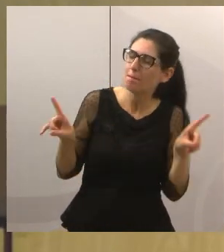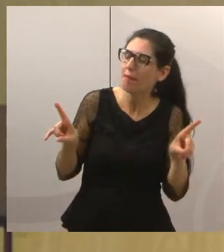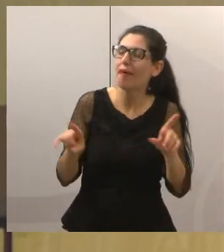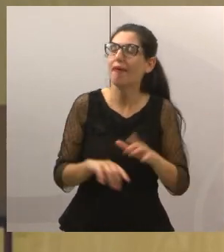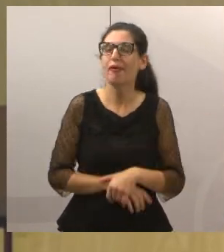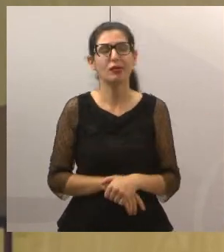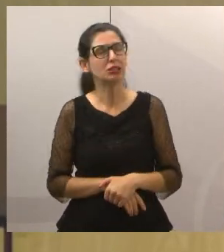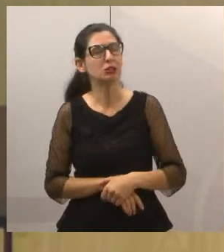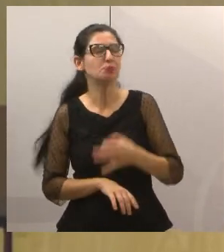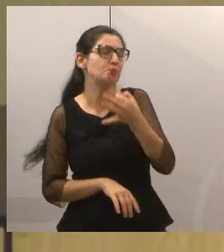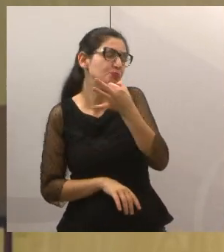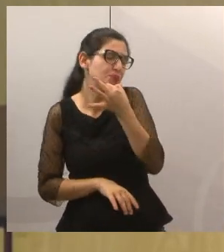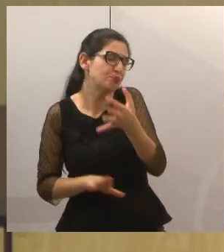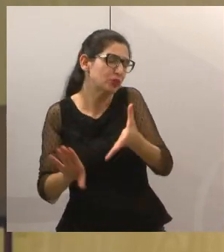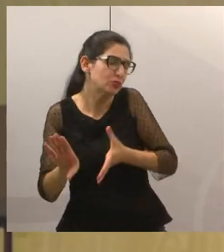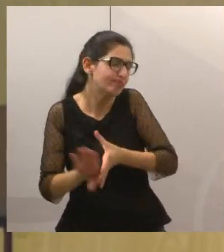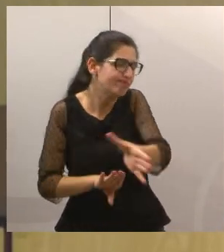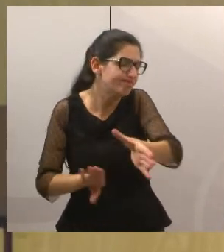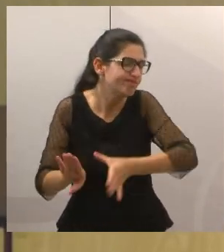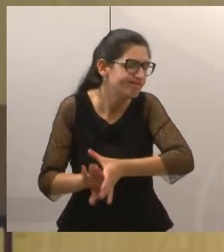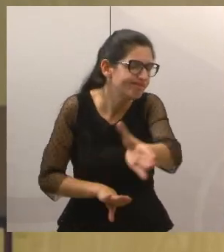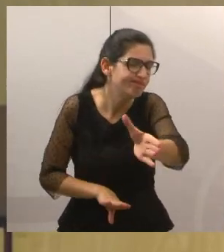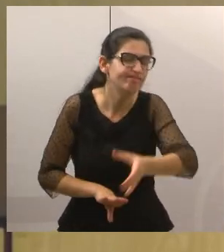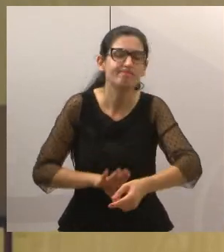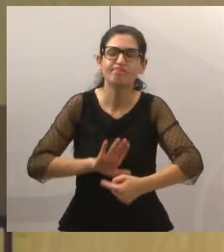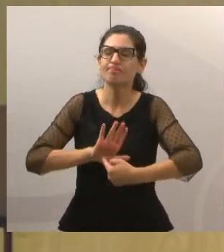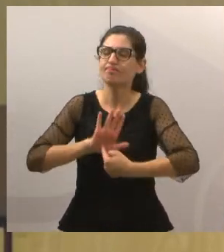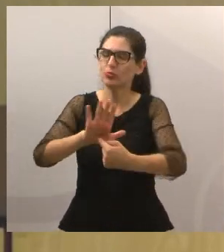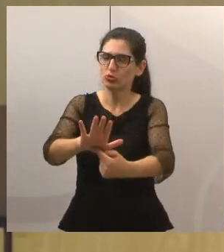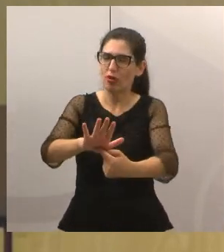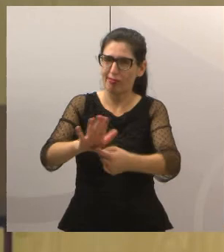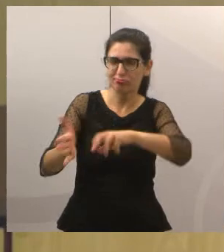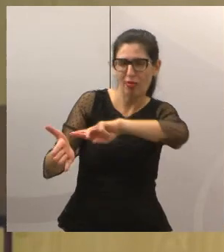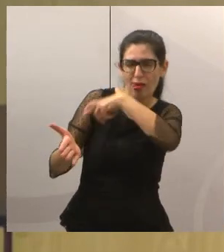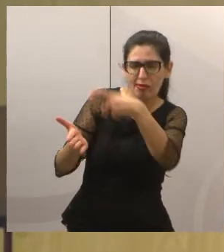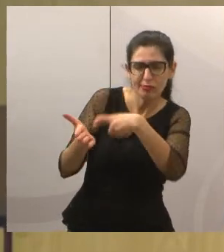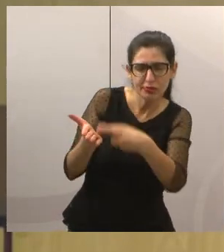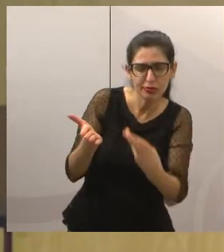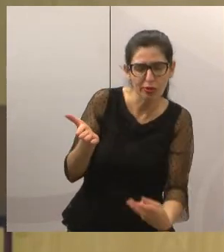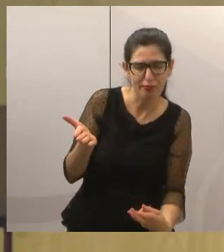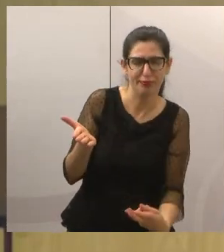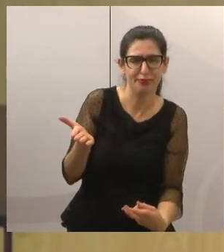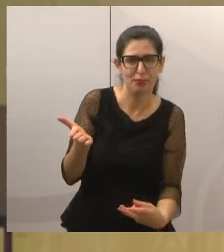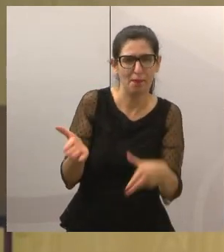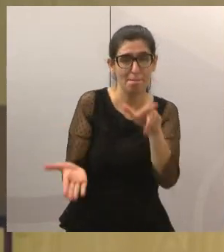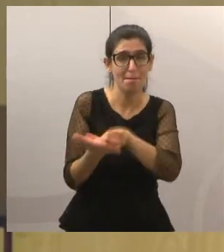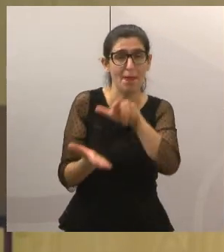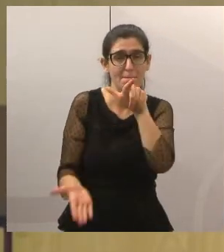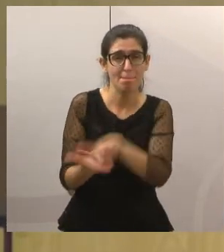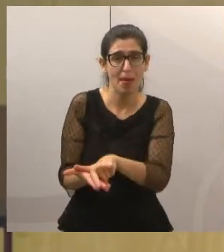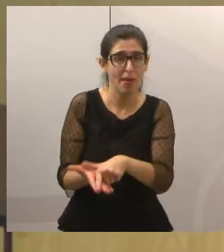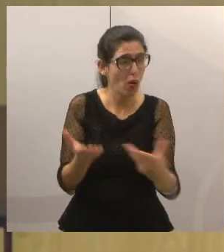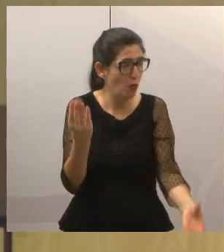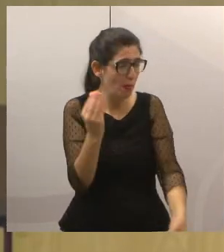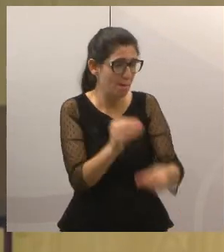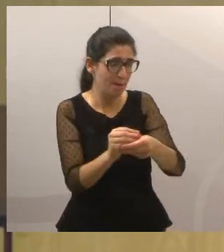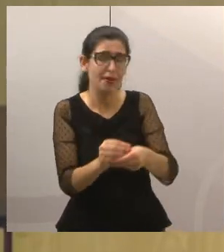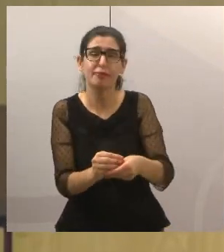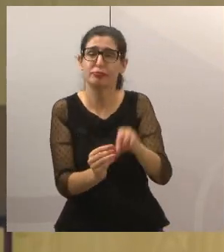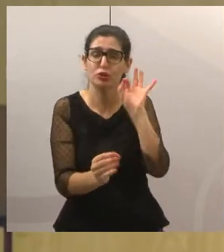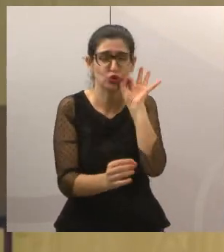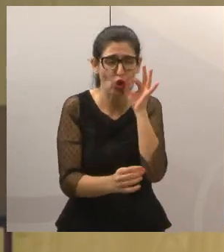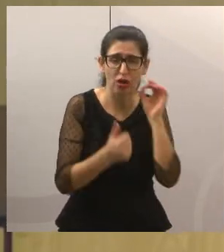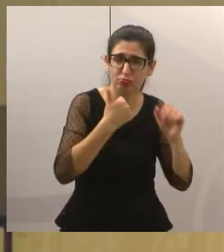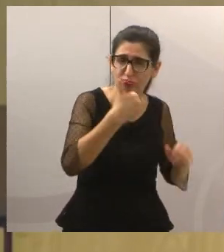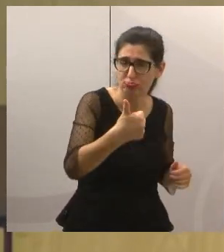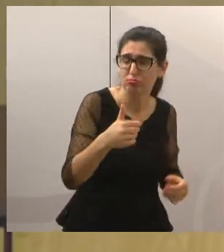vocês fazer uma espécie de um demonstrativo, um relatório. Sim. Vereador, olha, das emendas suas, essa já foi atendida, tal.